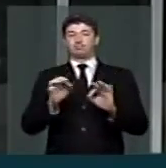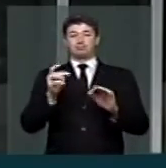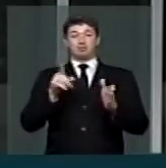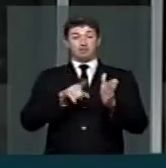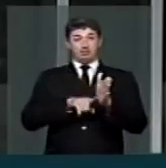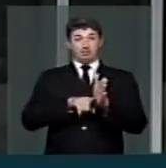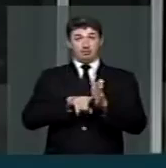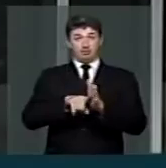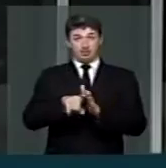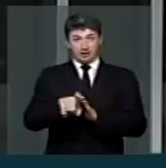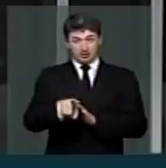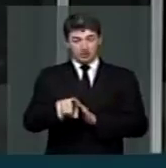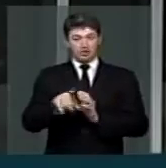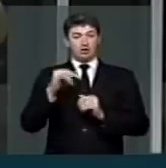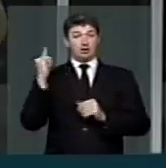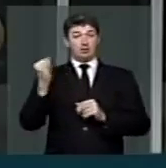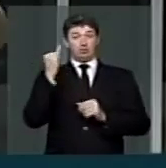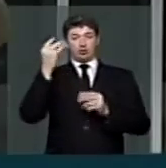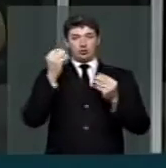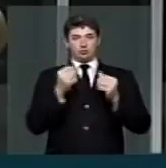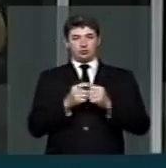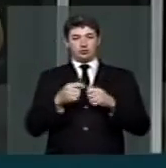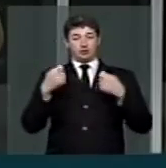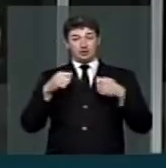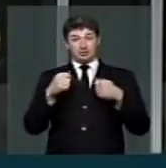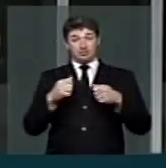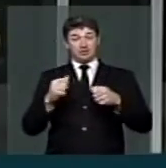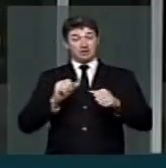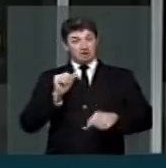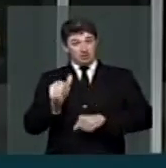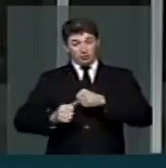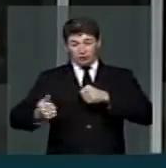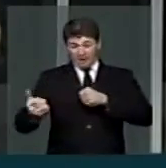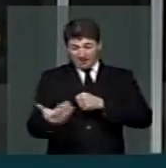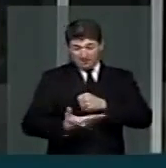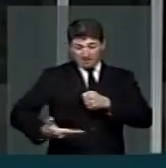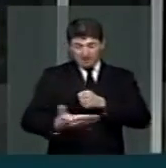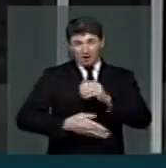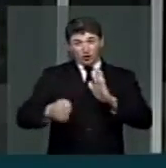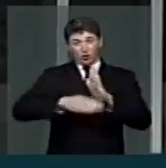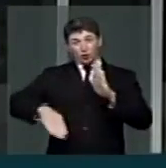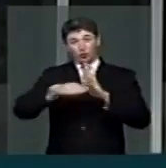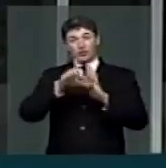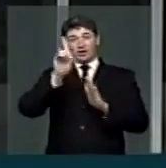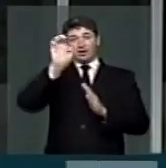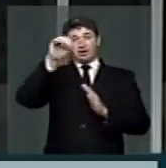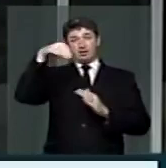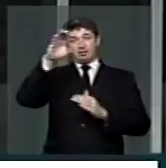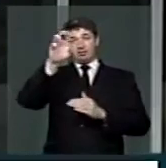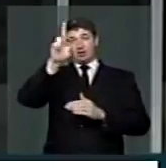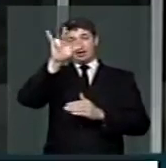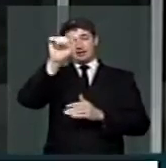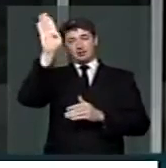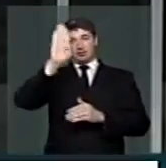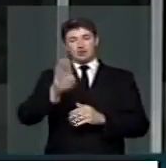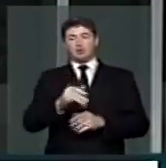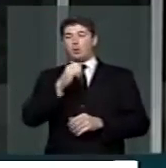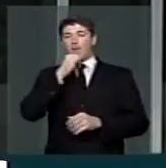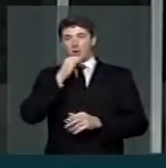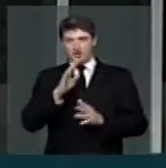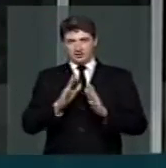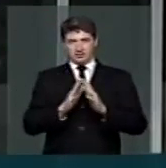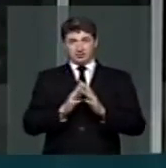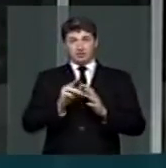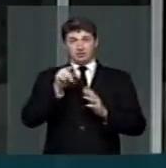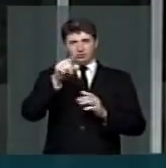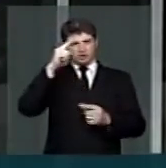perguntas muito importantes e que mexem estruturalmente na democracia brasileira. Por exemplo,